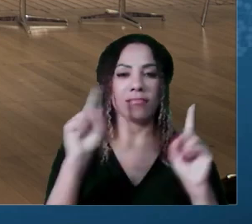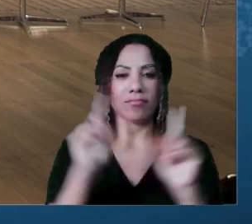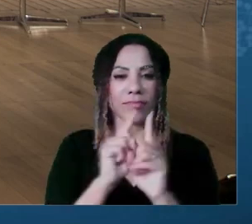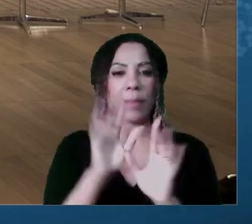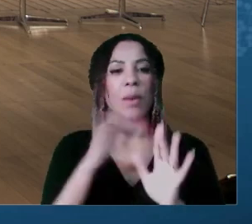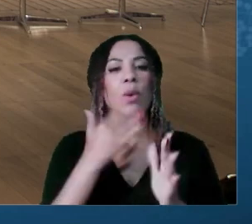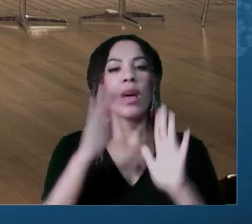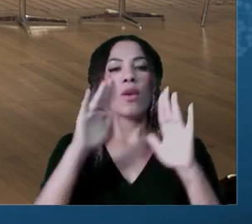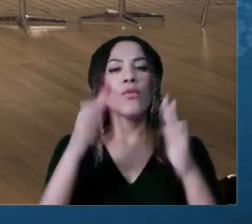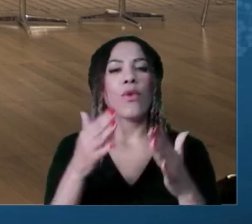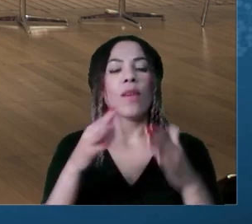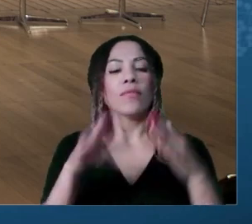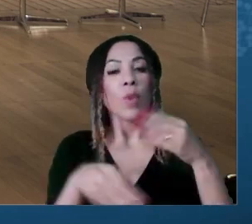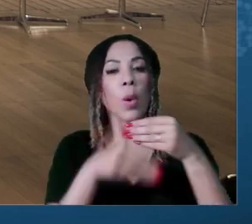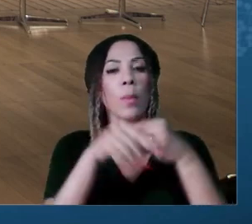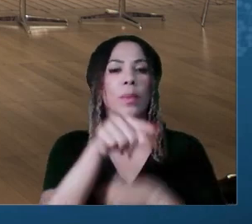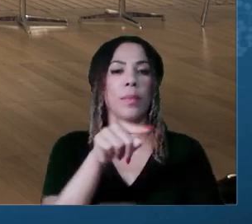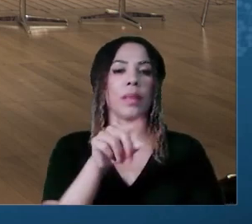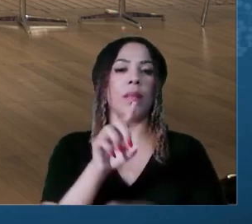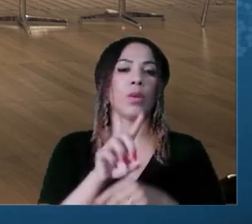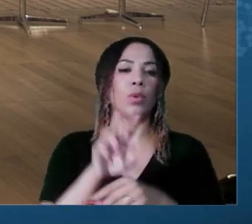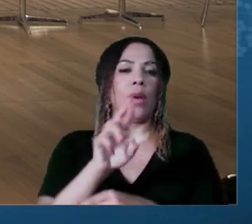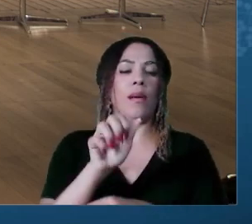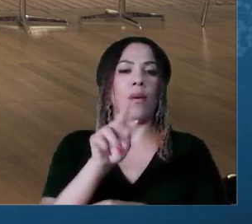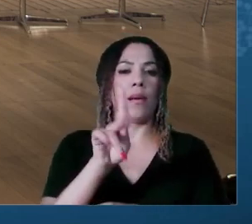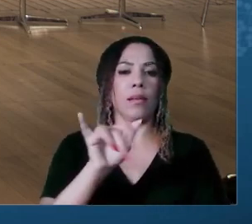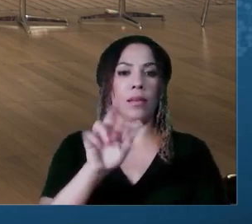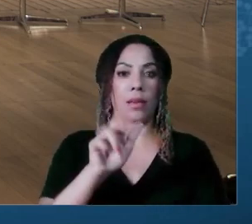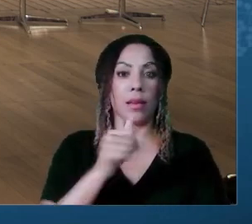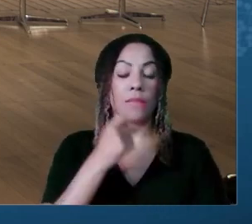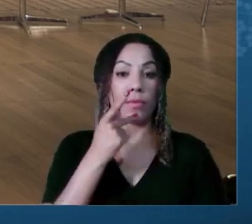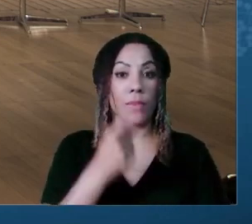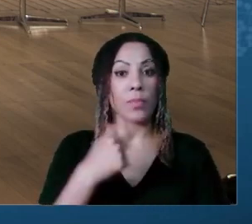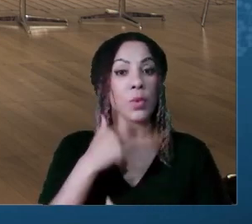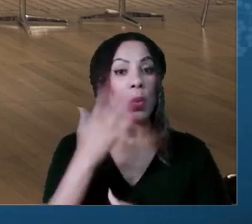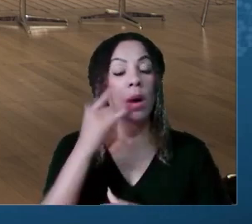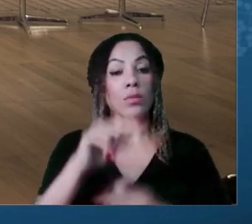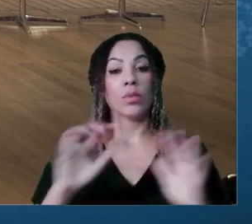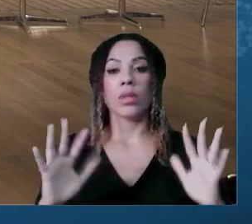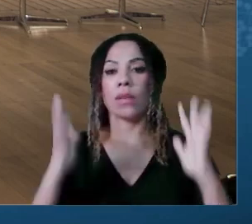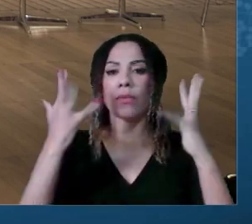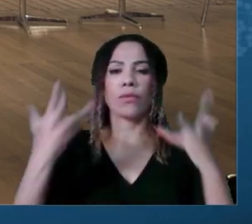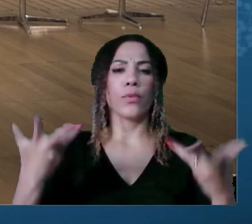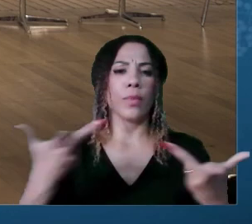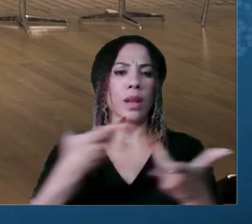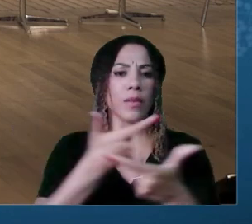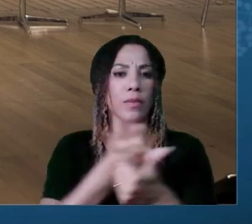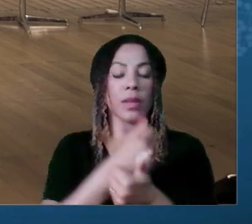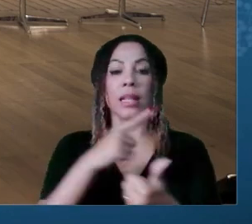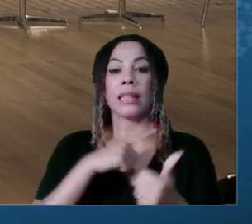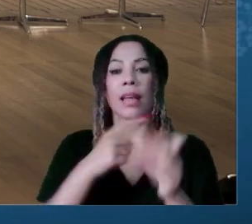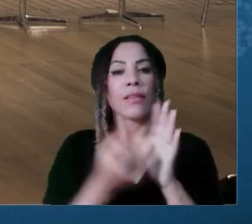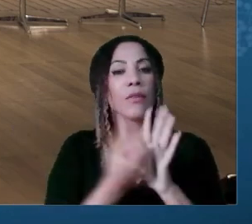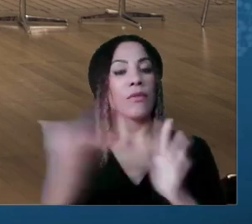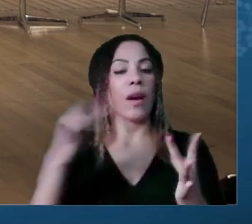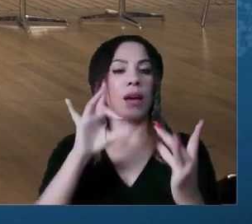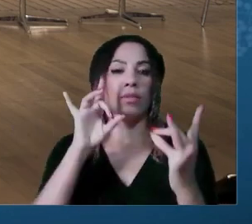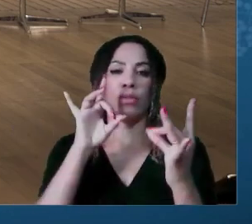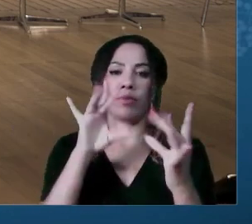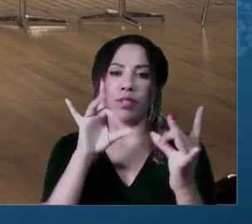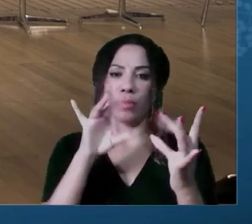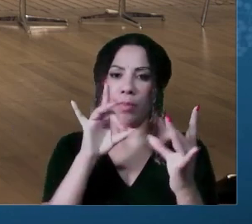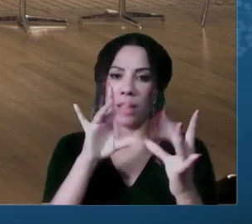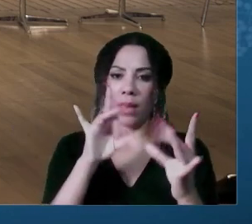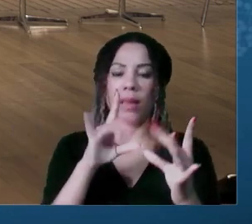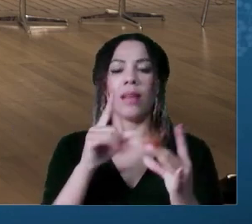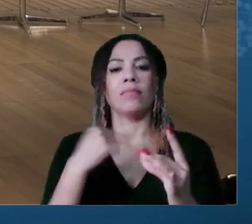que a doutora Kira falou. Acho que o evento foi maravilhoso. Nós tivemos muitos feedbacks, né, que a